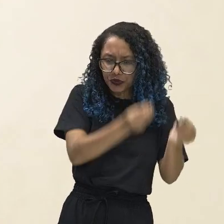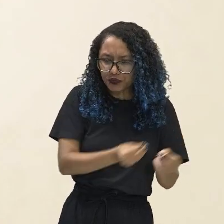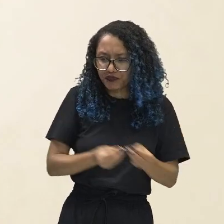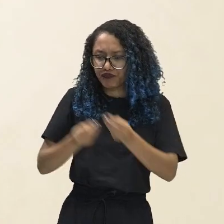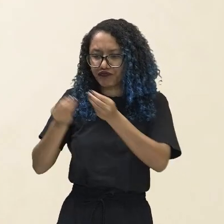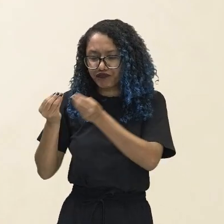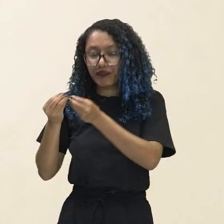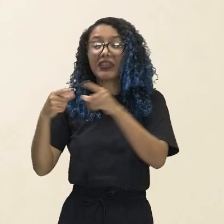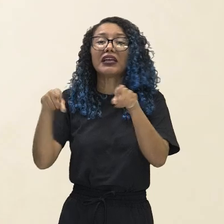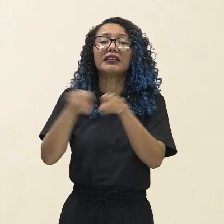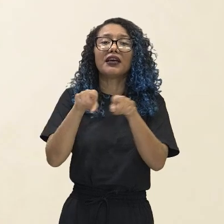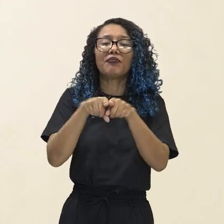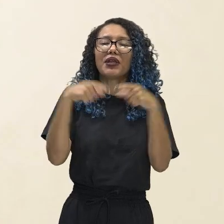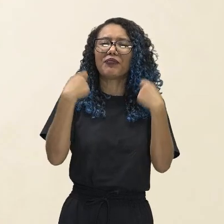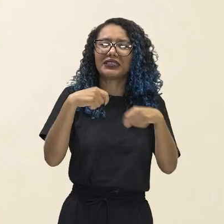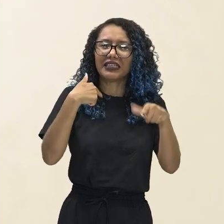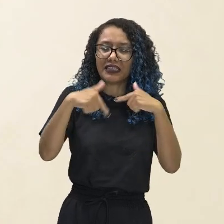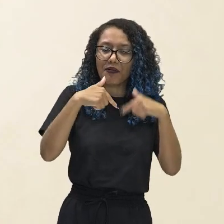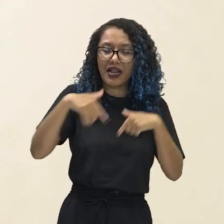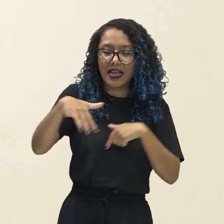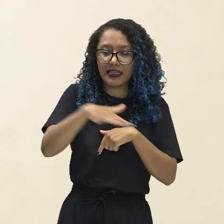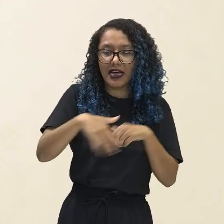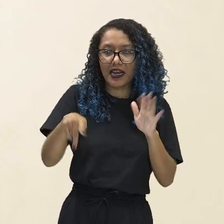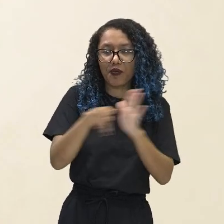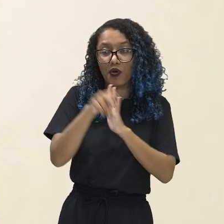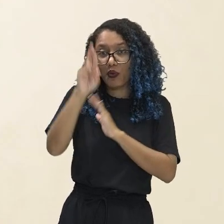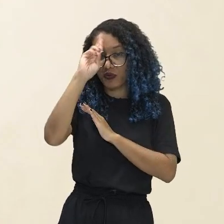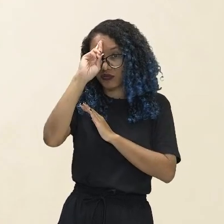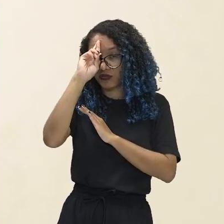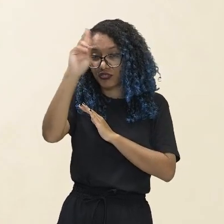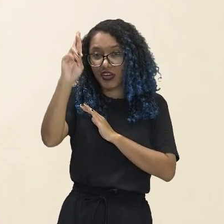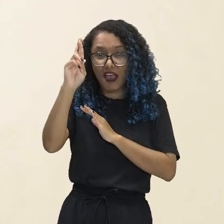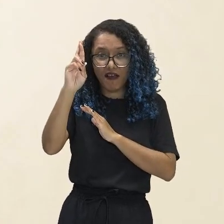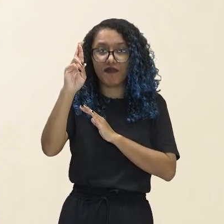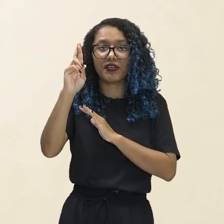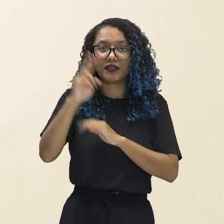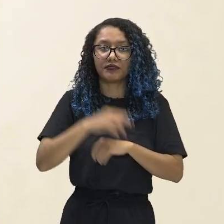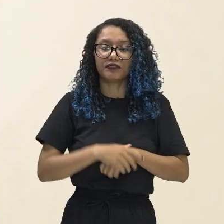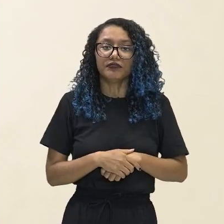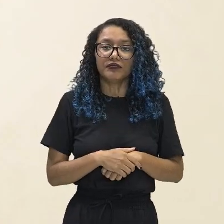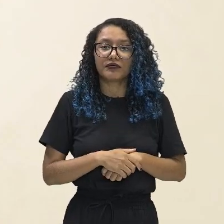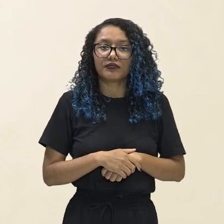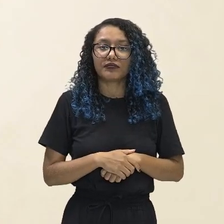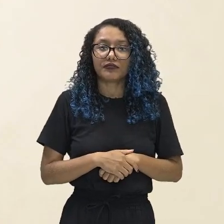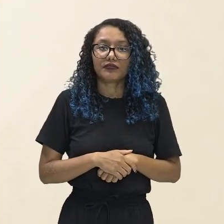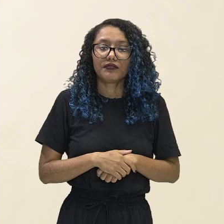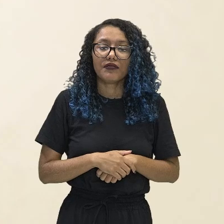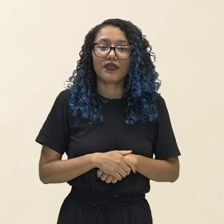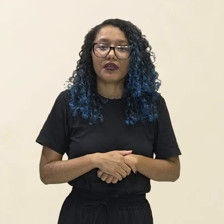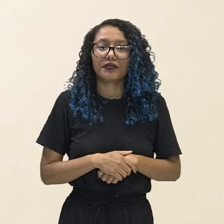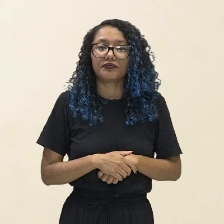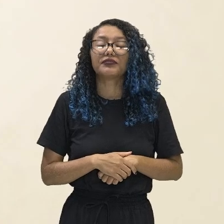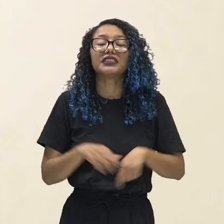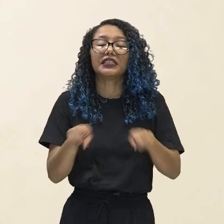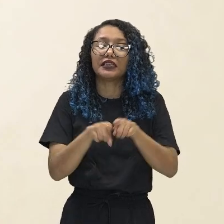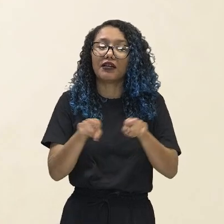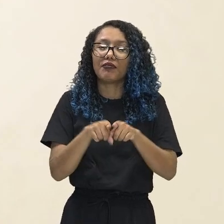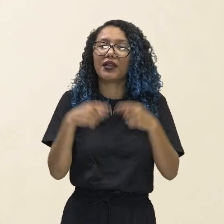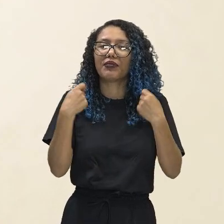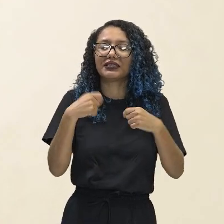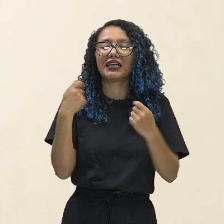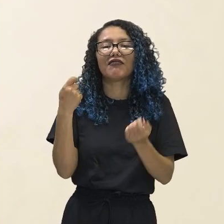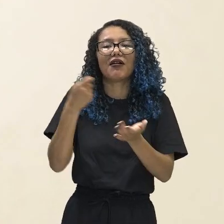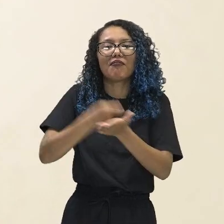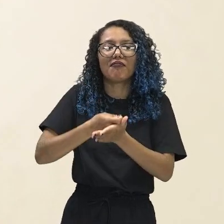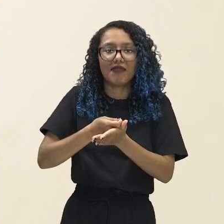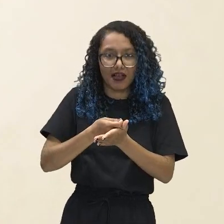de ter que trabalhar no manso senhorial, ou seja, nas terras de exclusividade do senhor feudal, ele tinha também que pagar pelo